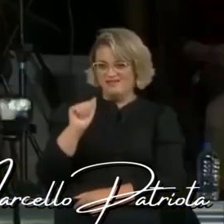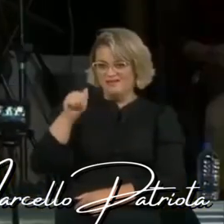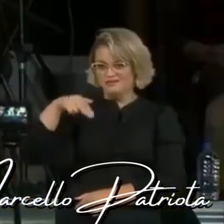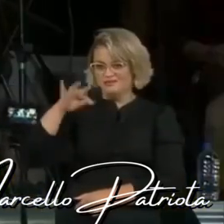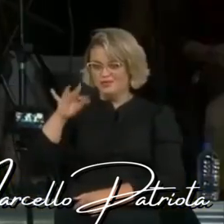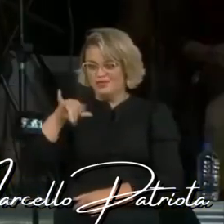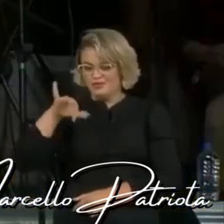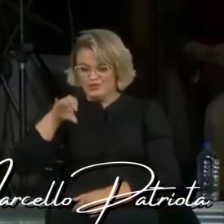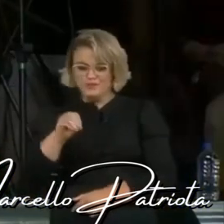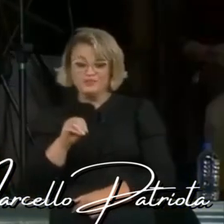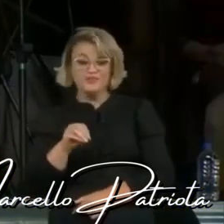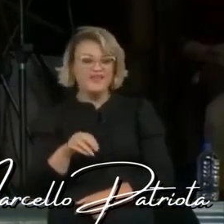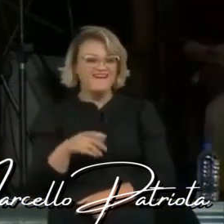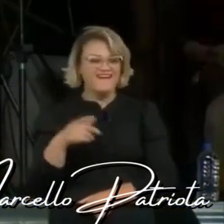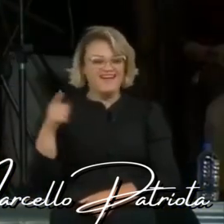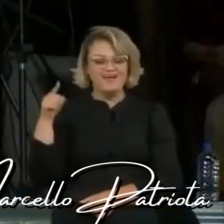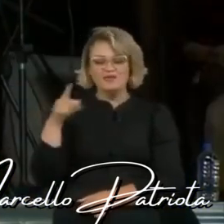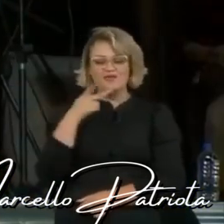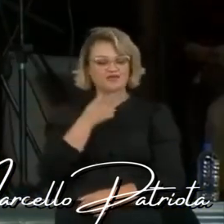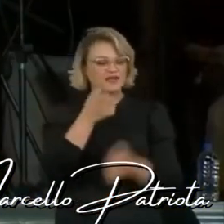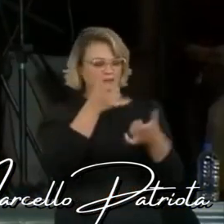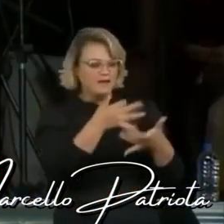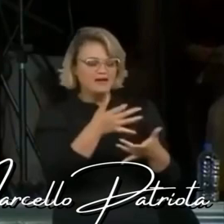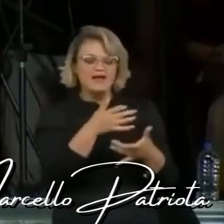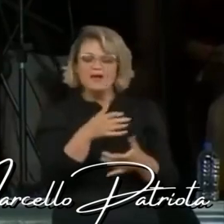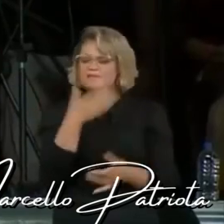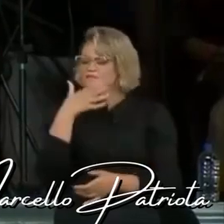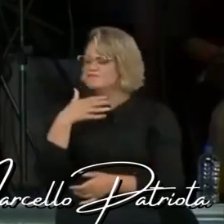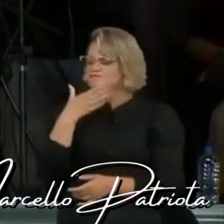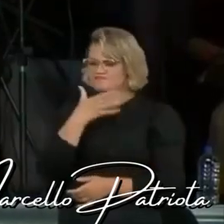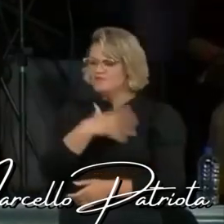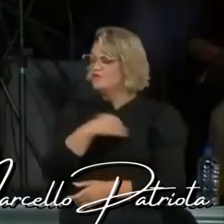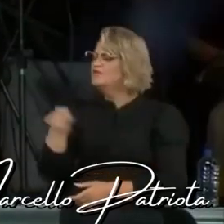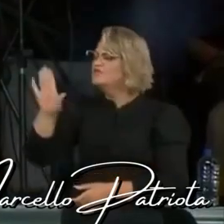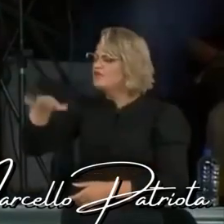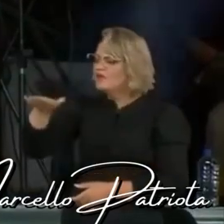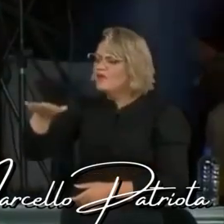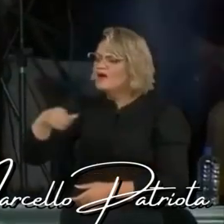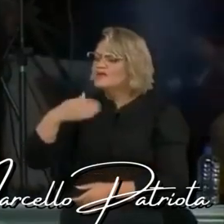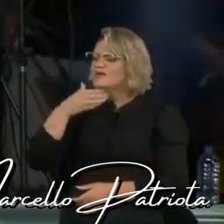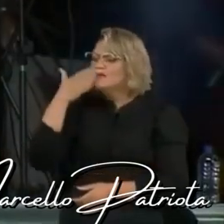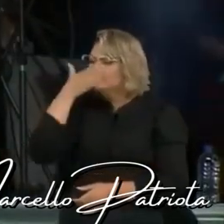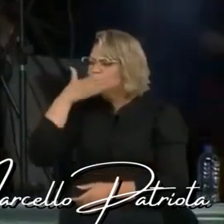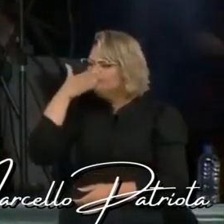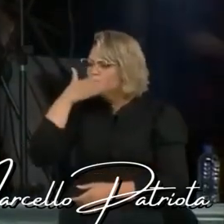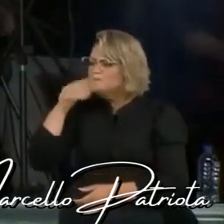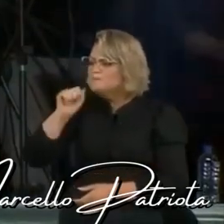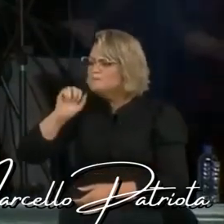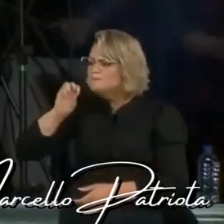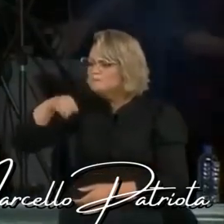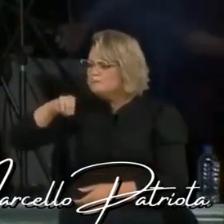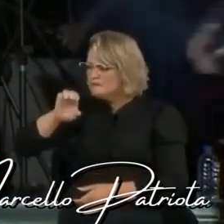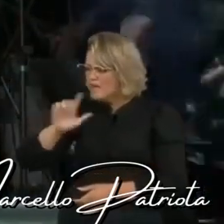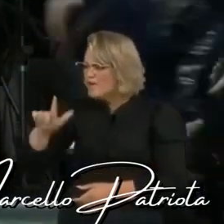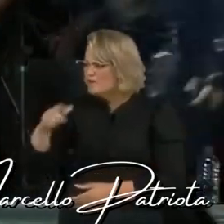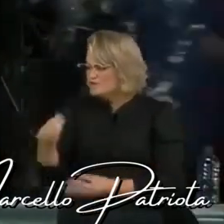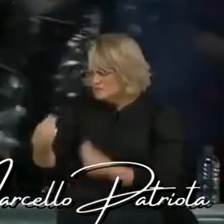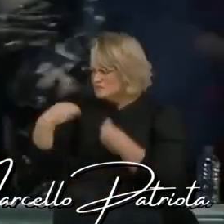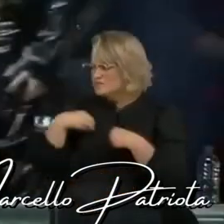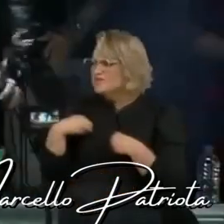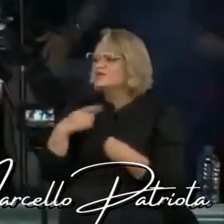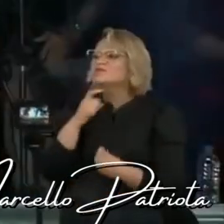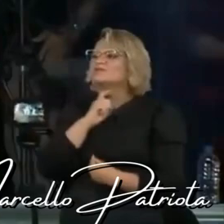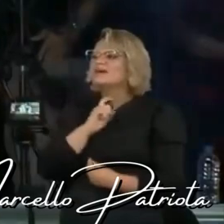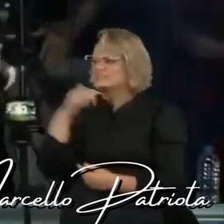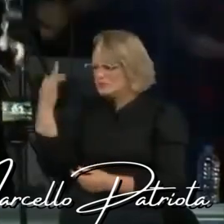senhor, chegou para mim no outro dia e disse: ô papai, não tem aquele mel de abelha que você me deu porque eu estava com a